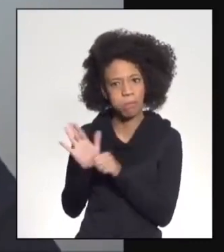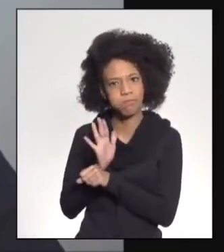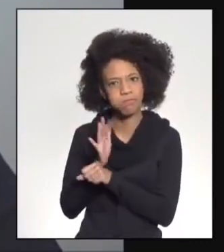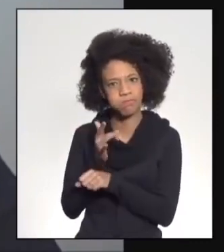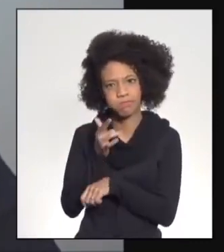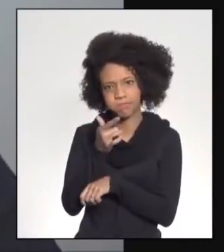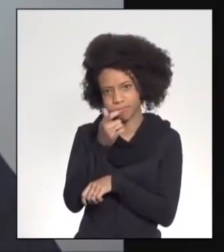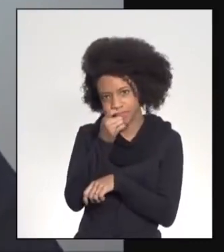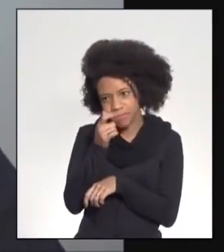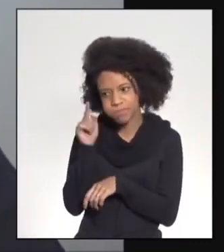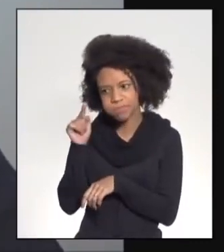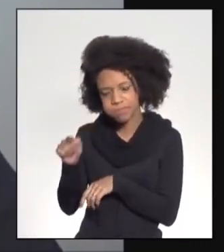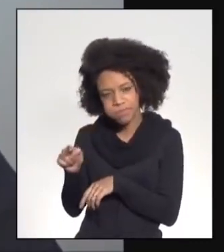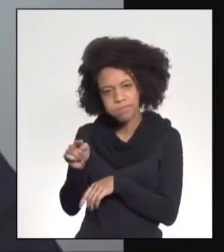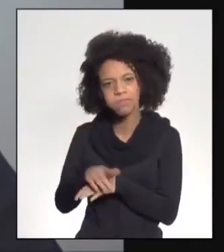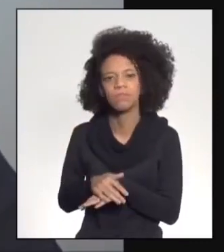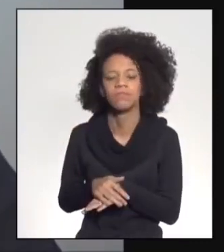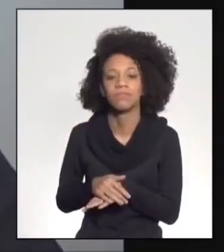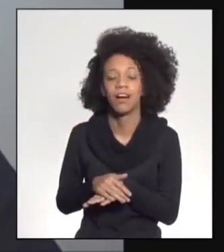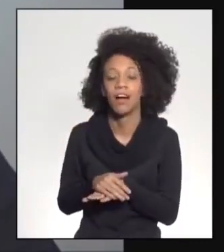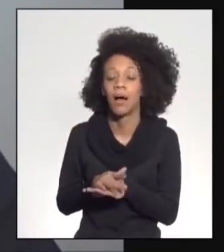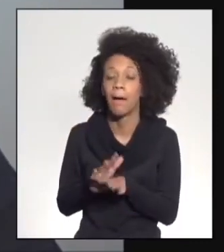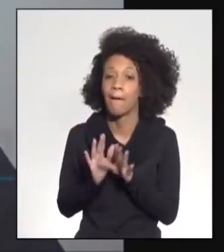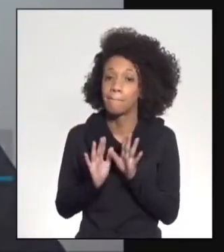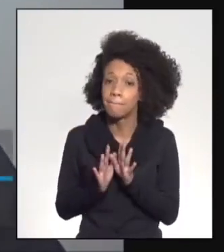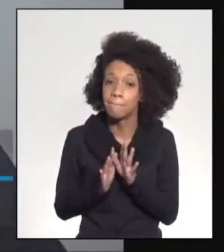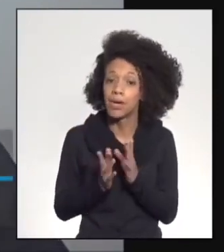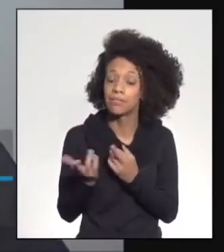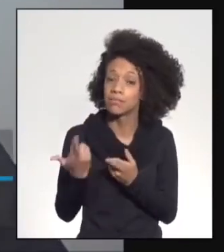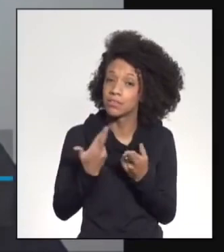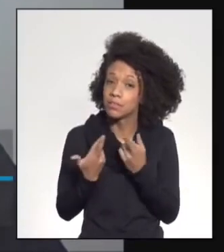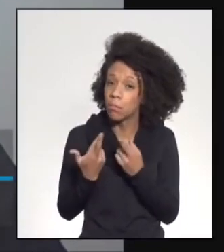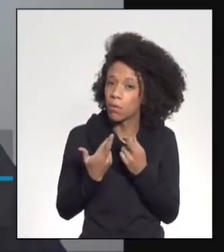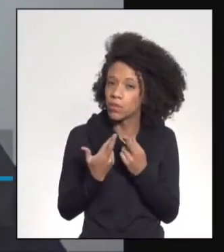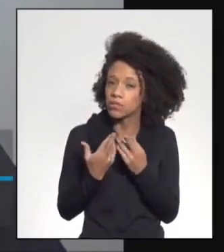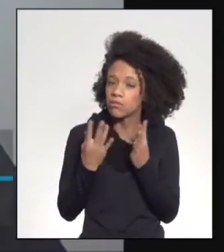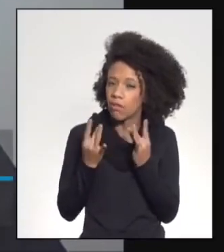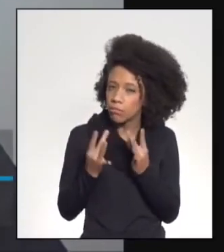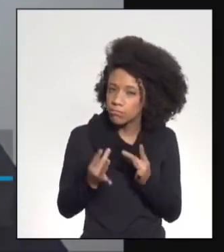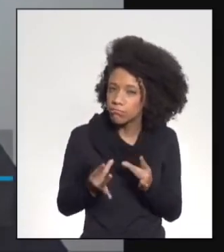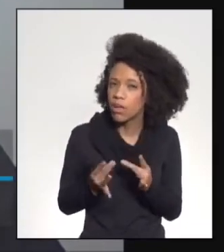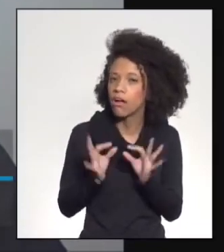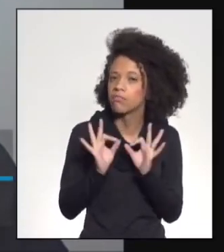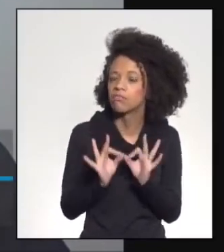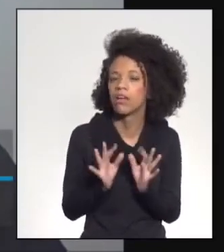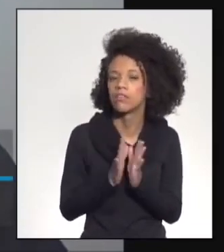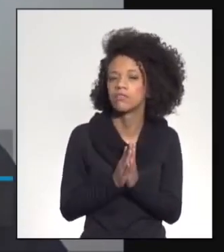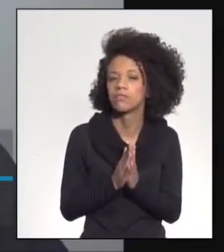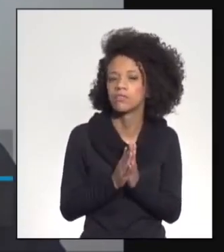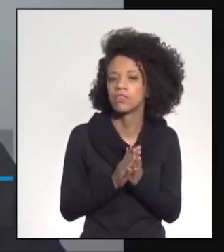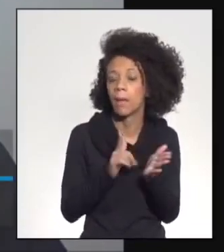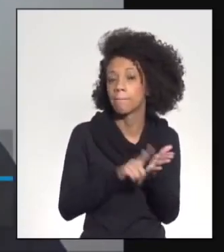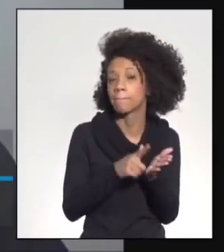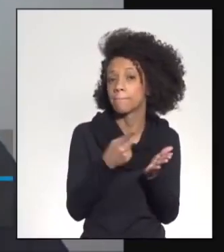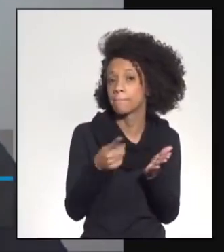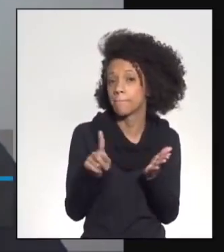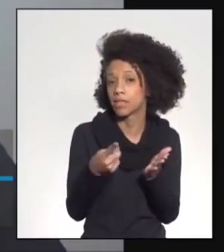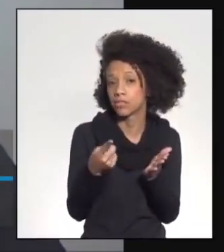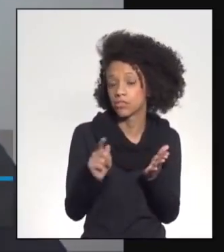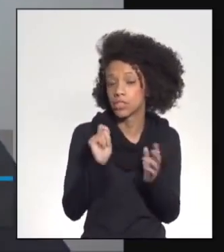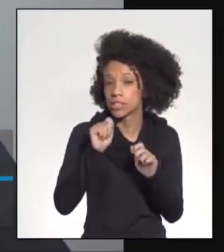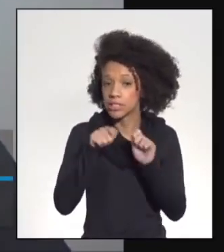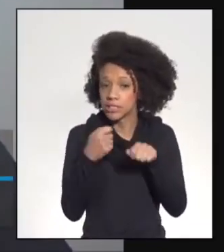Fê? A maioria das respostas que colocaram foi de partituras e